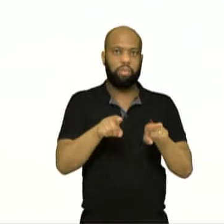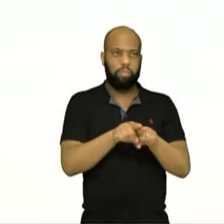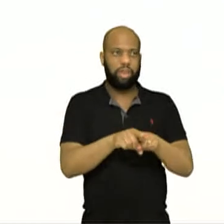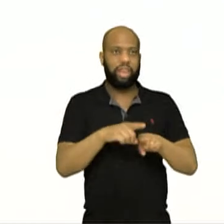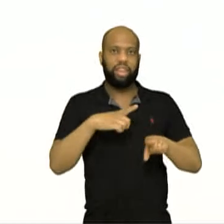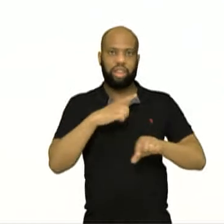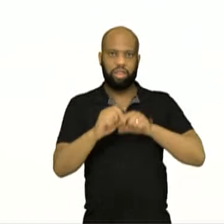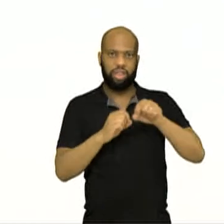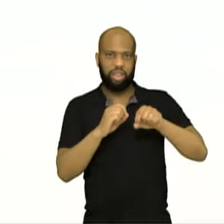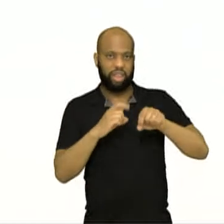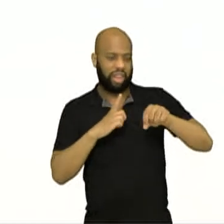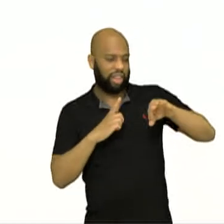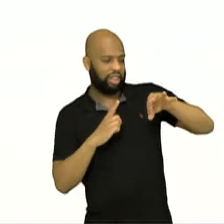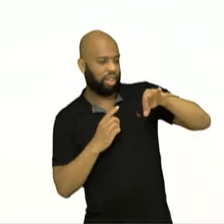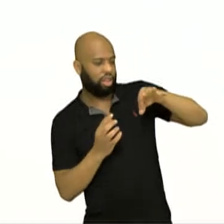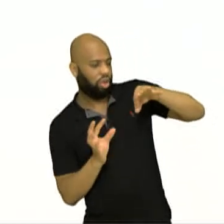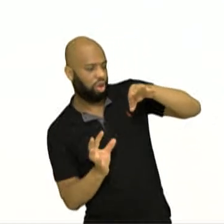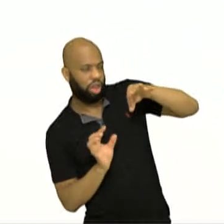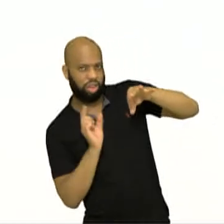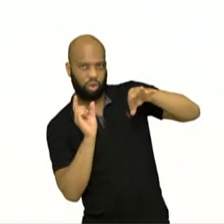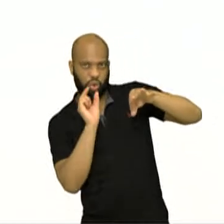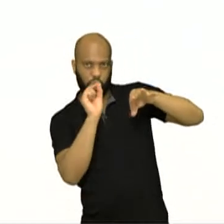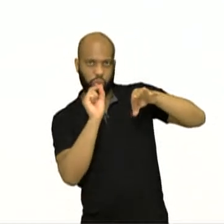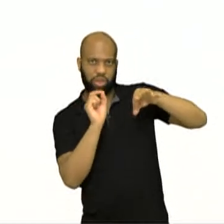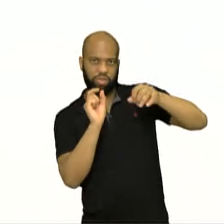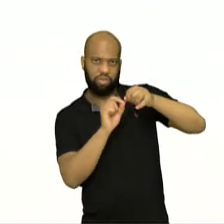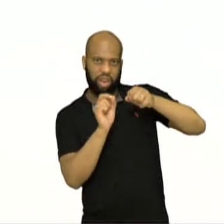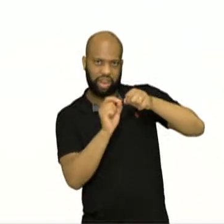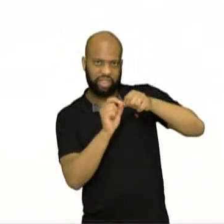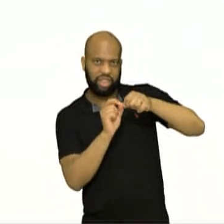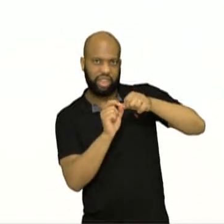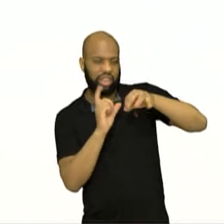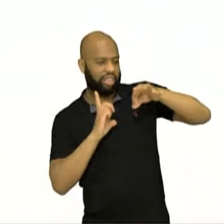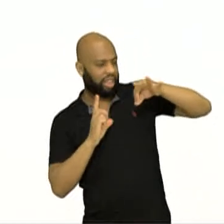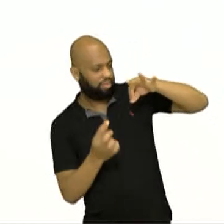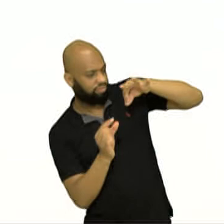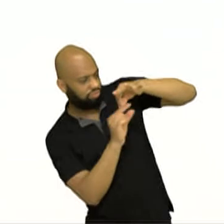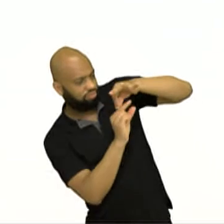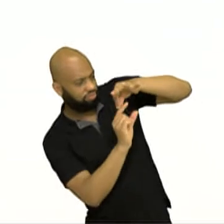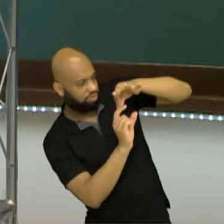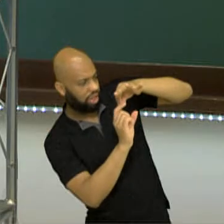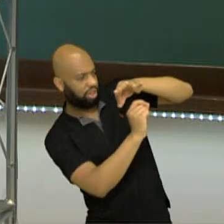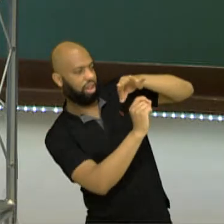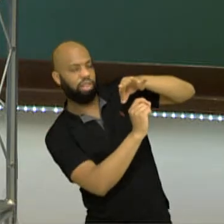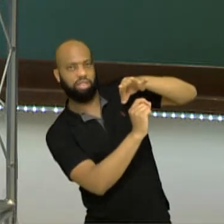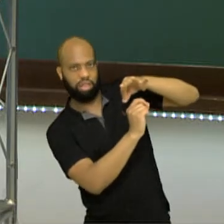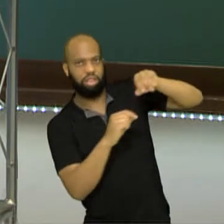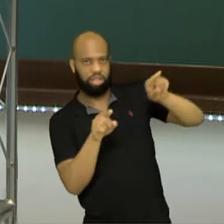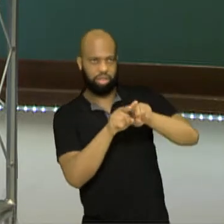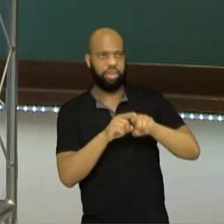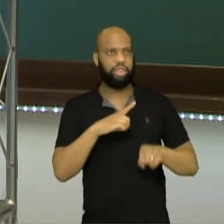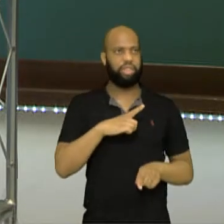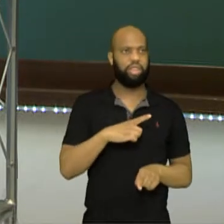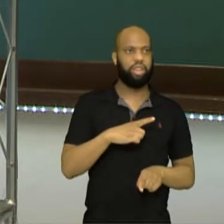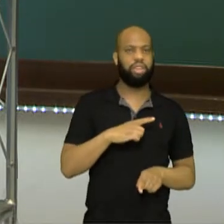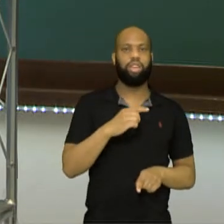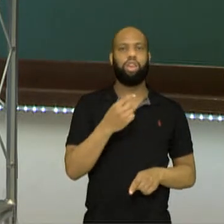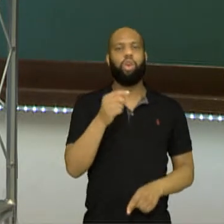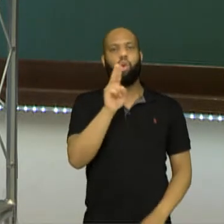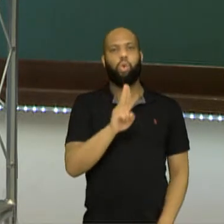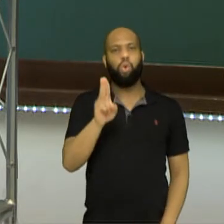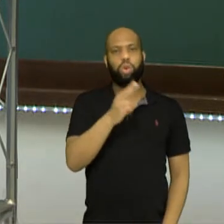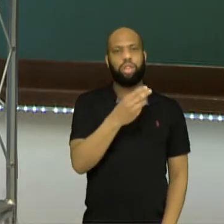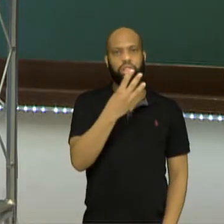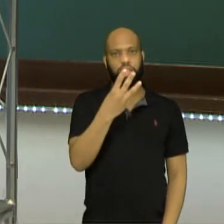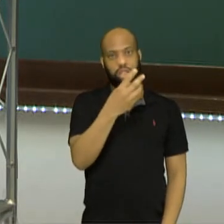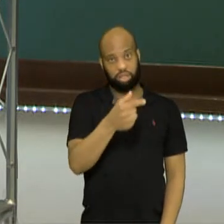contém estrogênio e uma progestina. Devem ser usados por 3 semanas, tá? 3 semanas, 21 dias ali, mais ou menos. E não utilizados